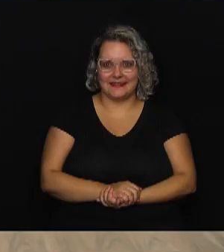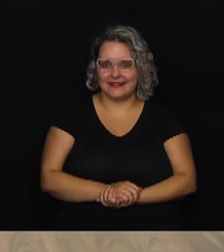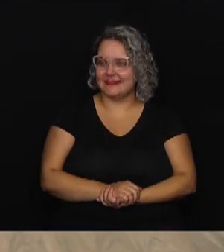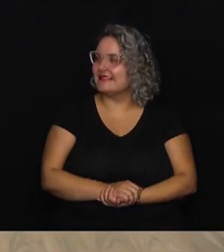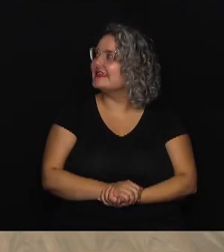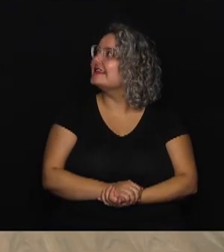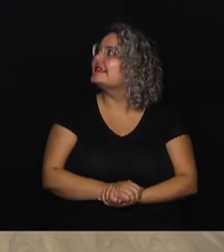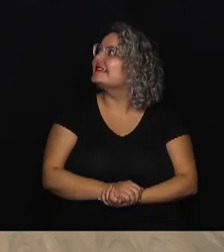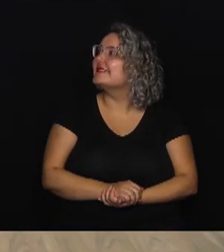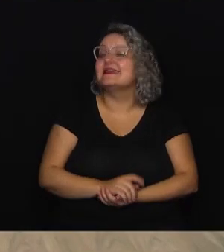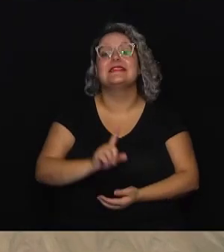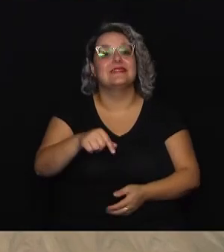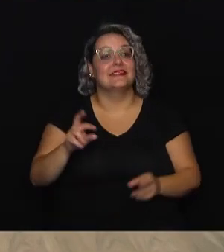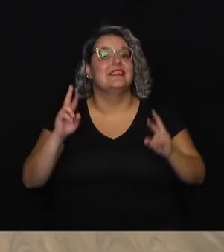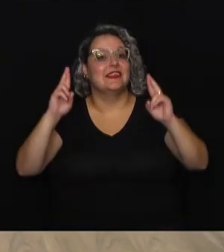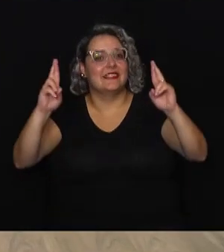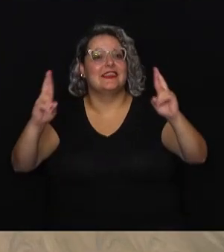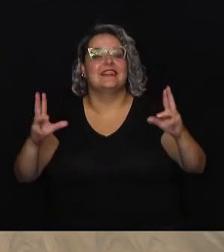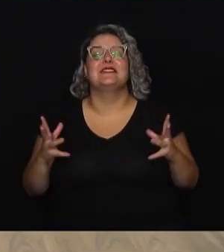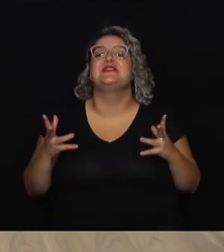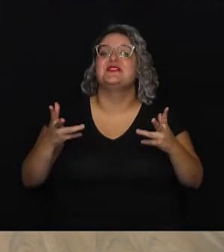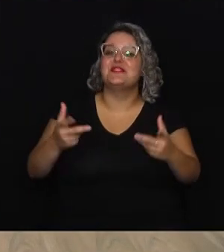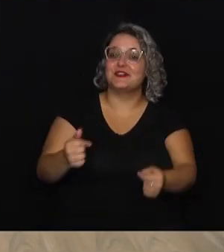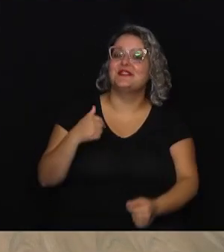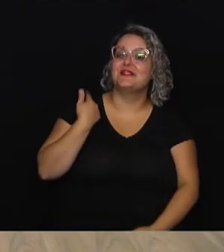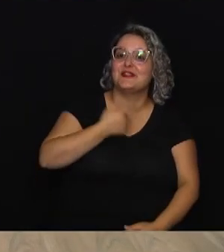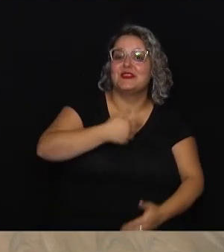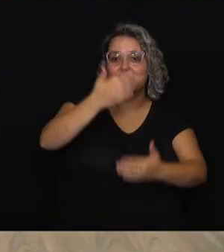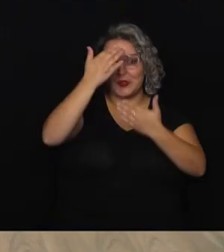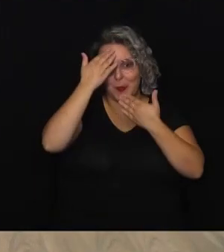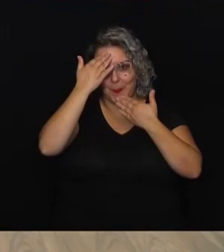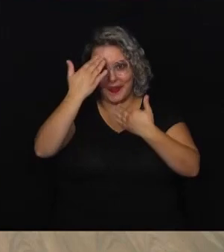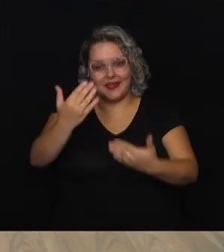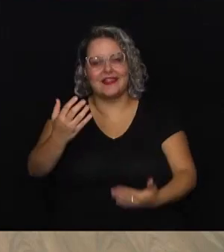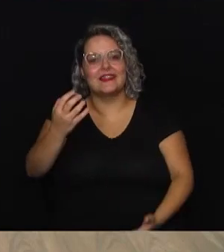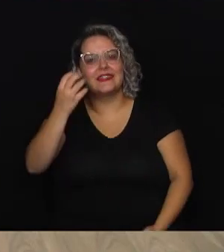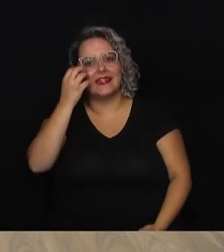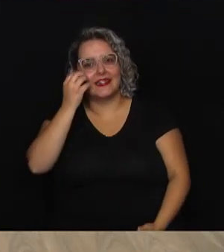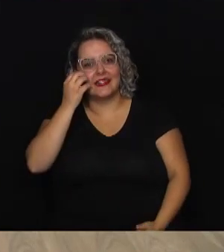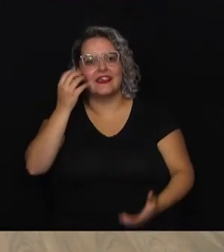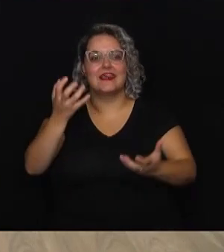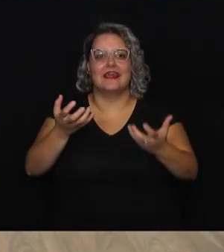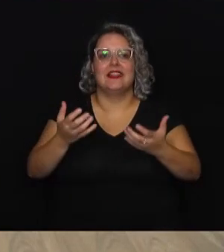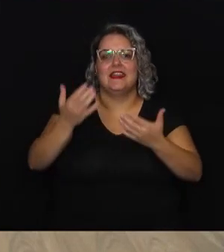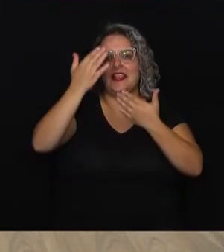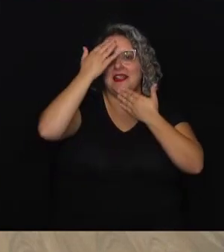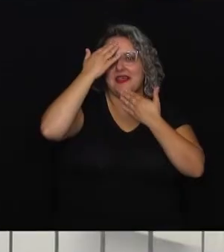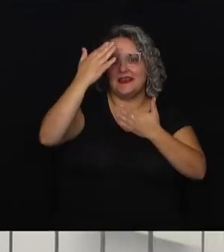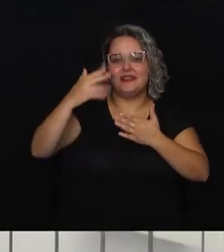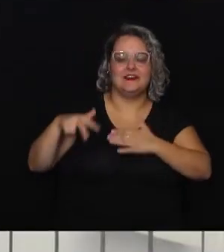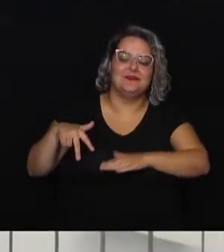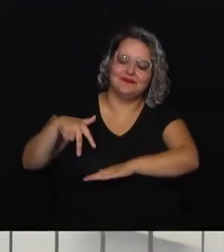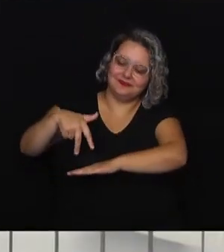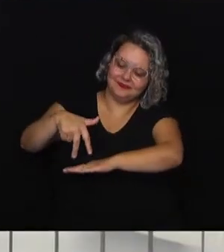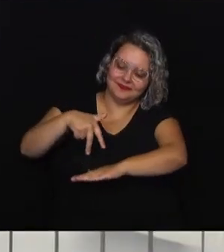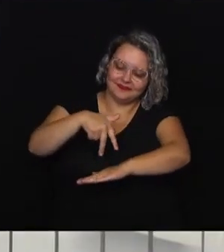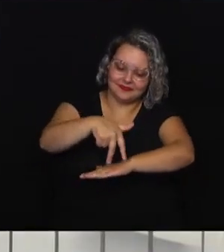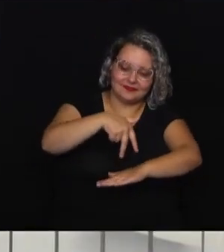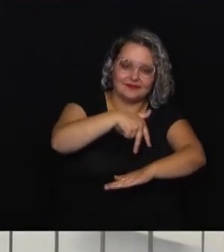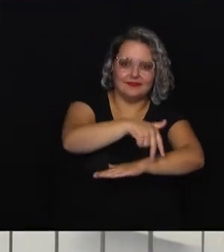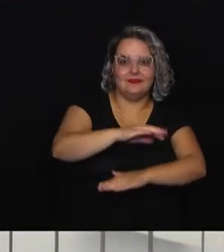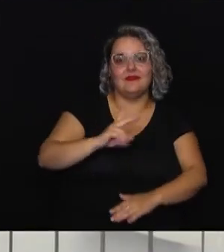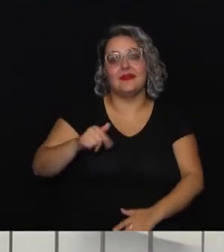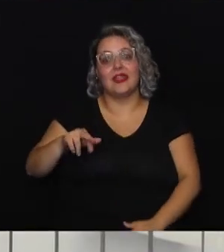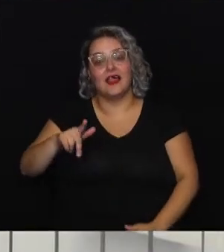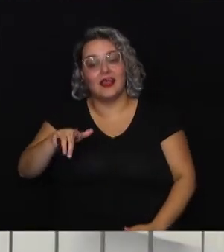É a torcida de todos nós. Muito obrigado, André Aranha. Quero agradecer também a disponibilidade do tempo da Carla